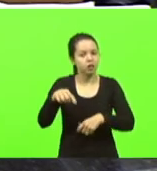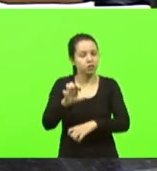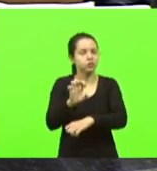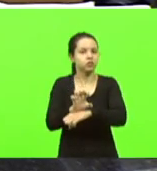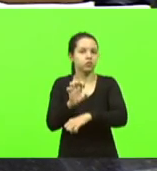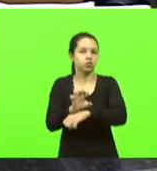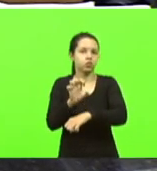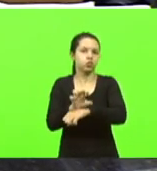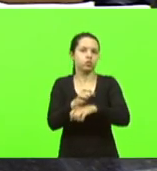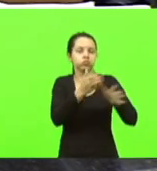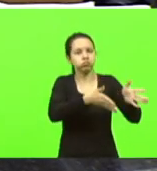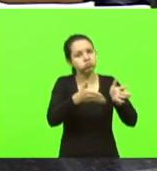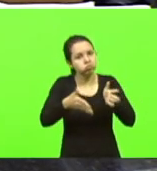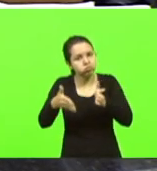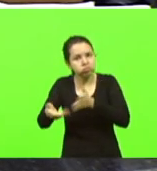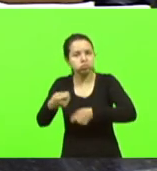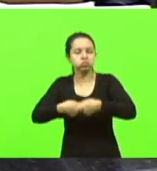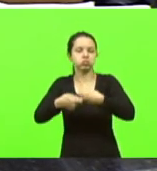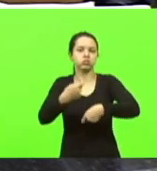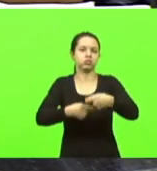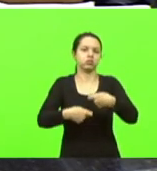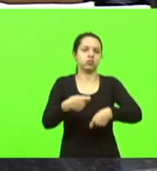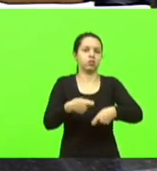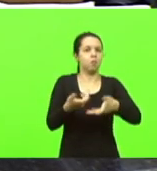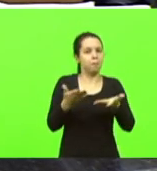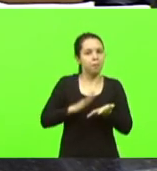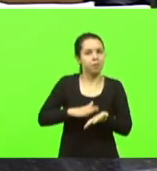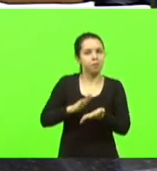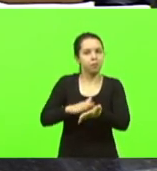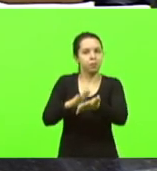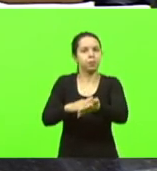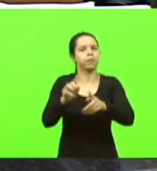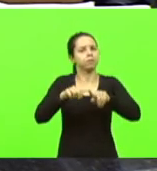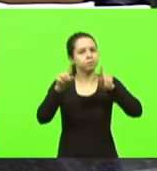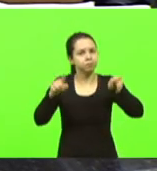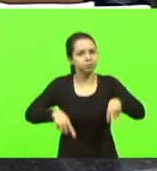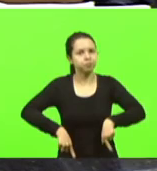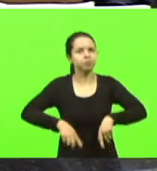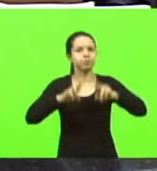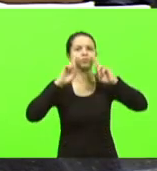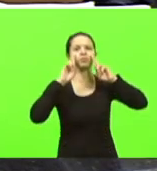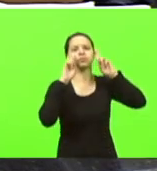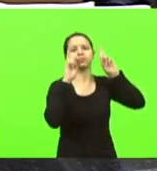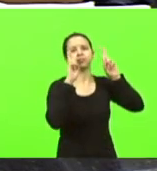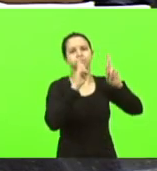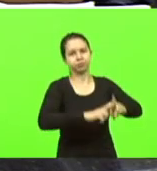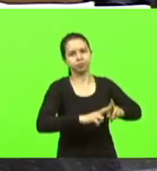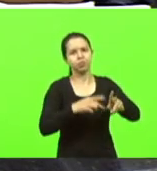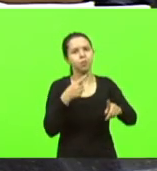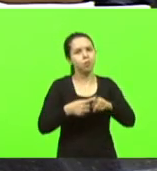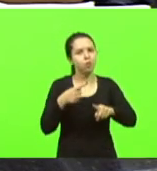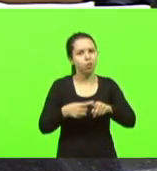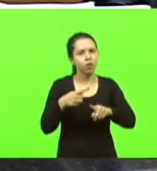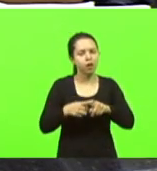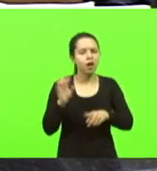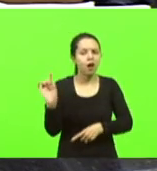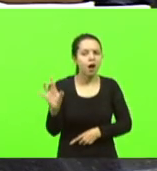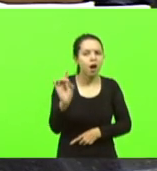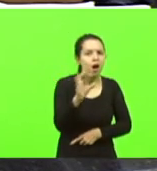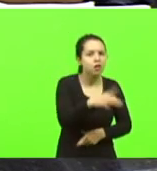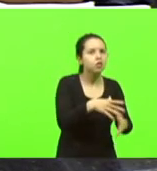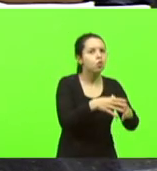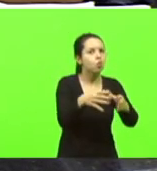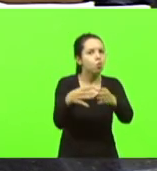não quero aqui parabenizar os servidores inclusive que nos respeitaram porque cada segmento que nos